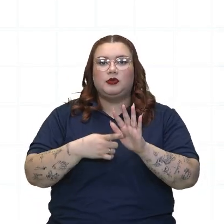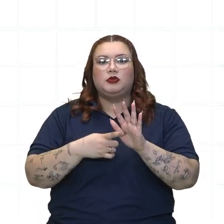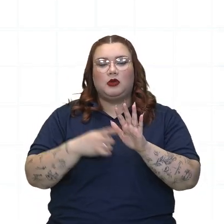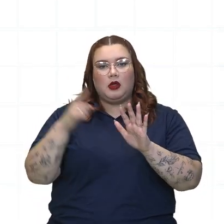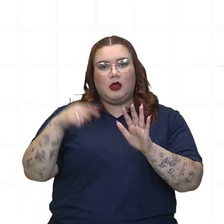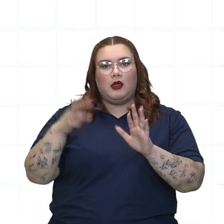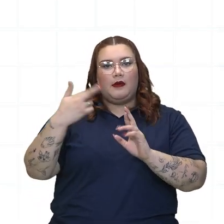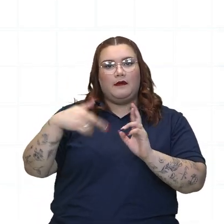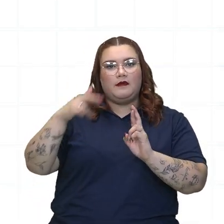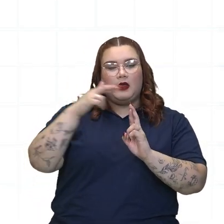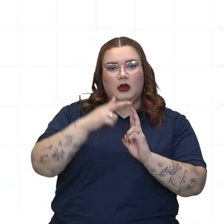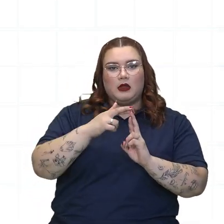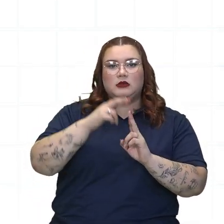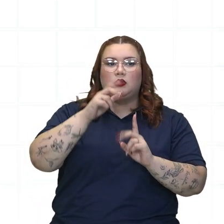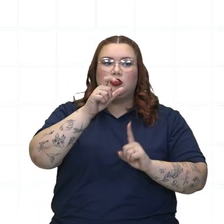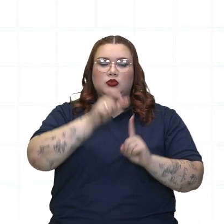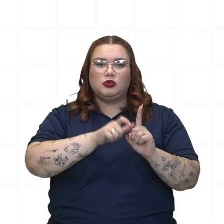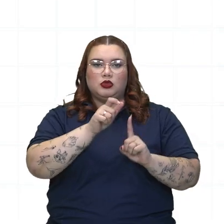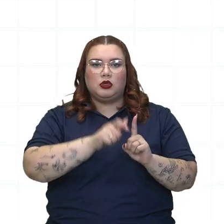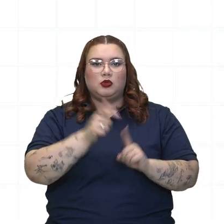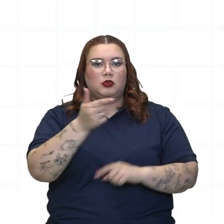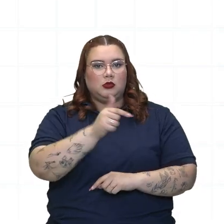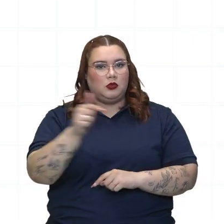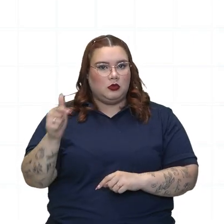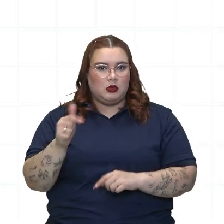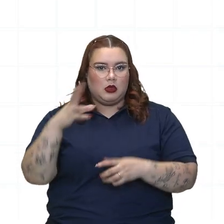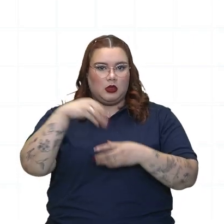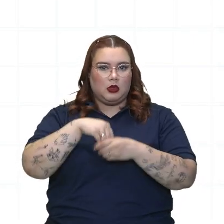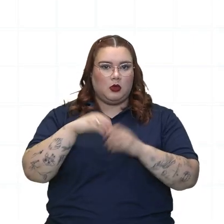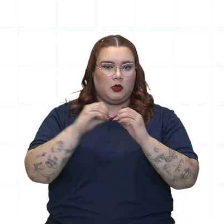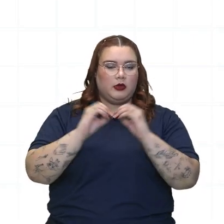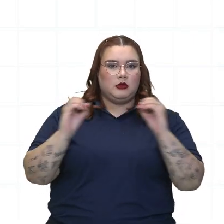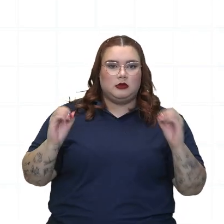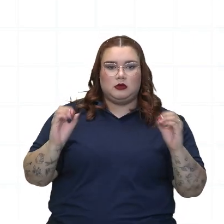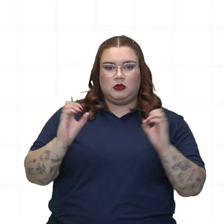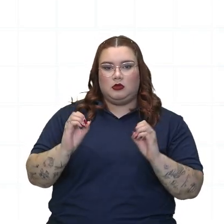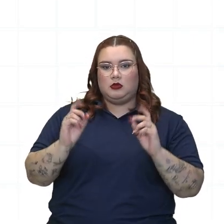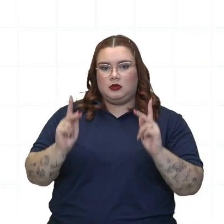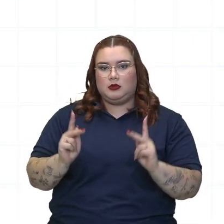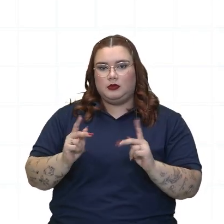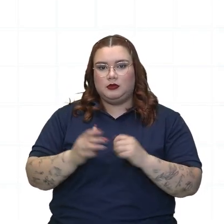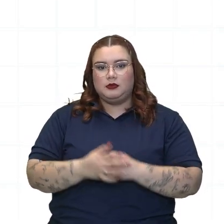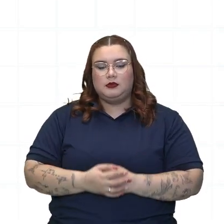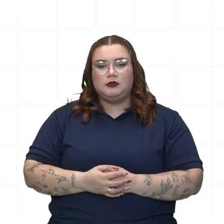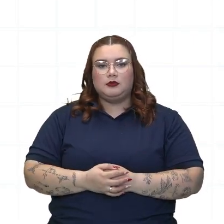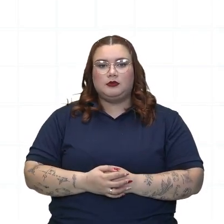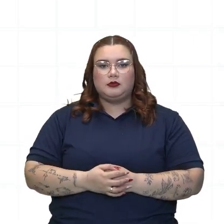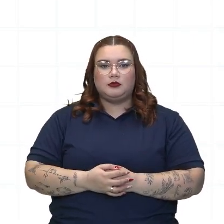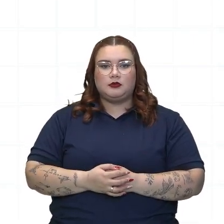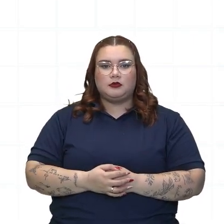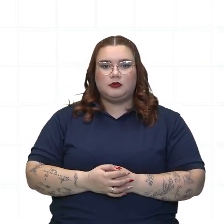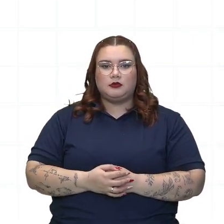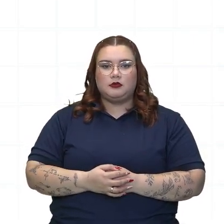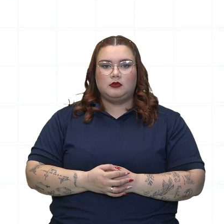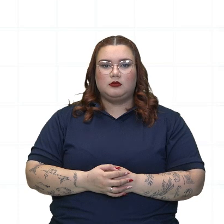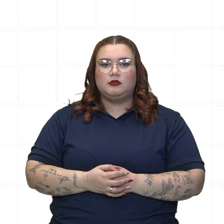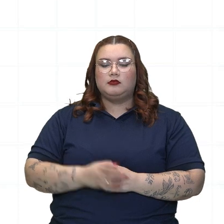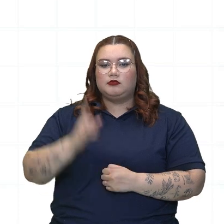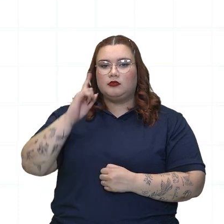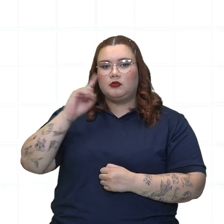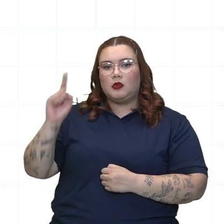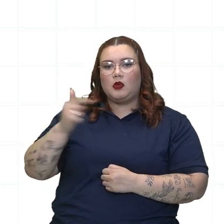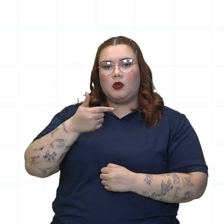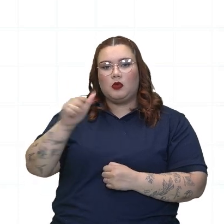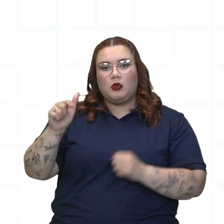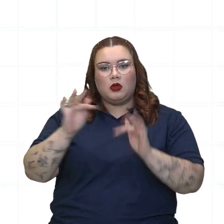um sujeito inexistente ou uma oração sem sujeito. E aí, avançando. Era